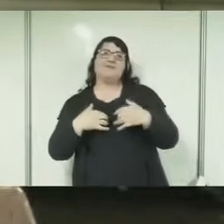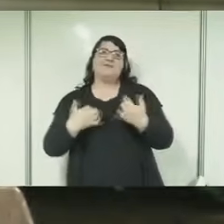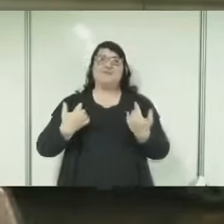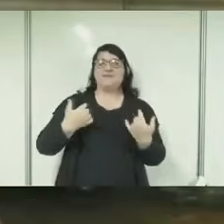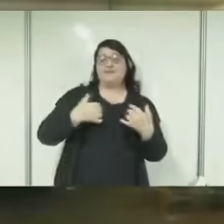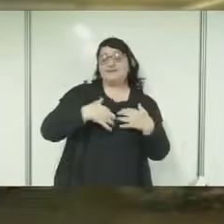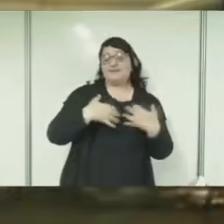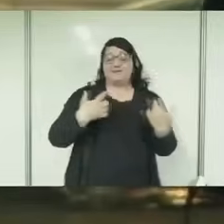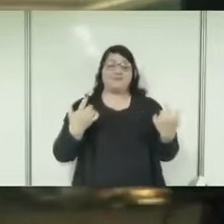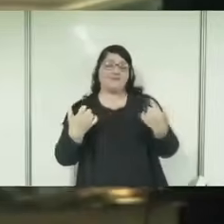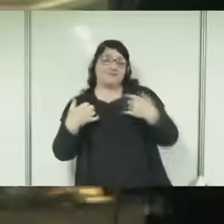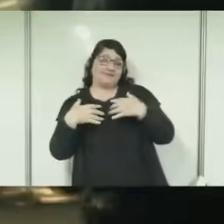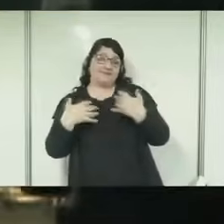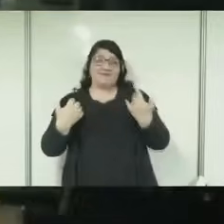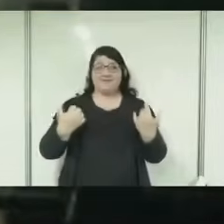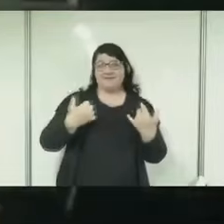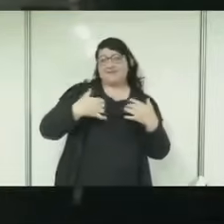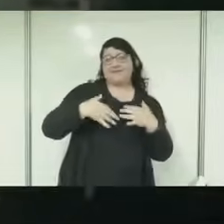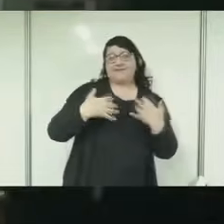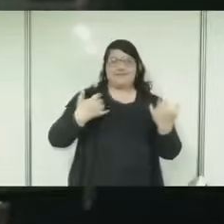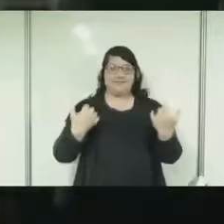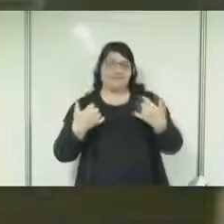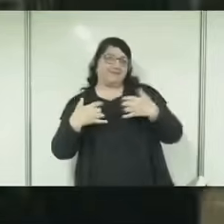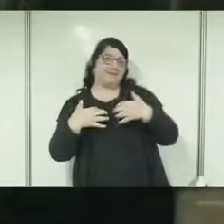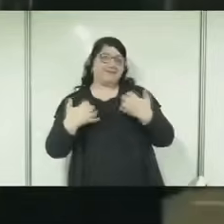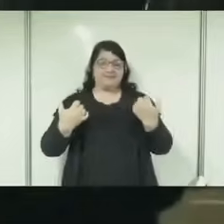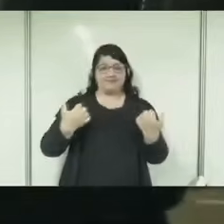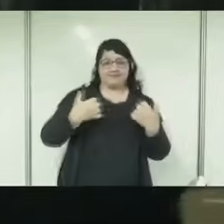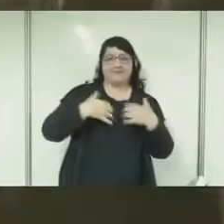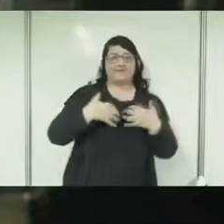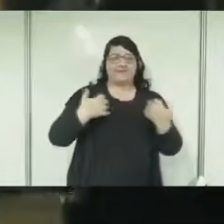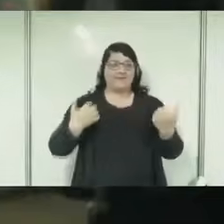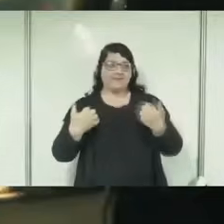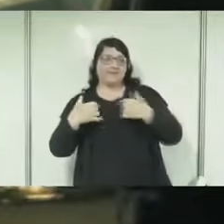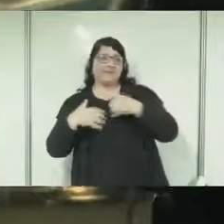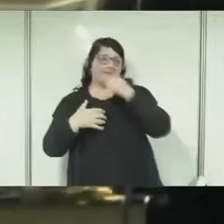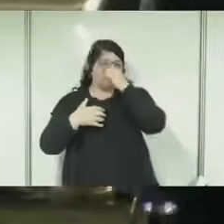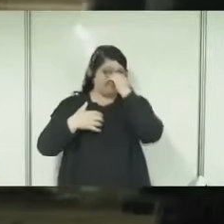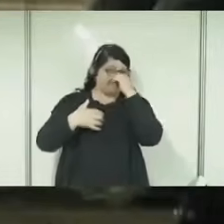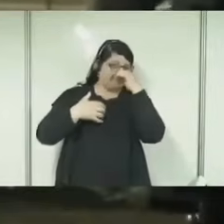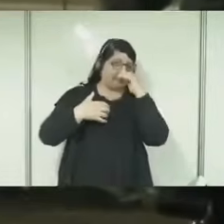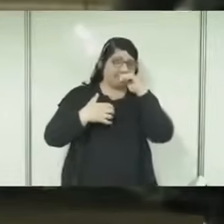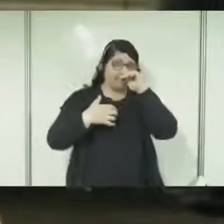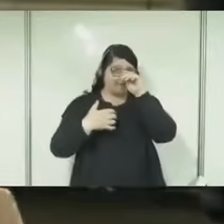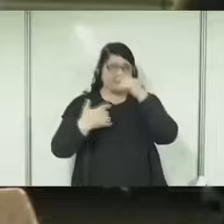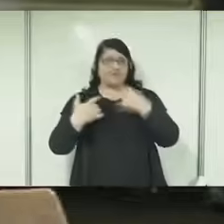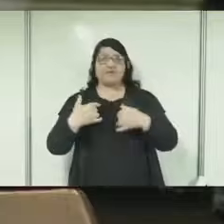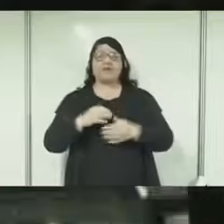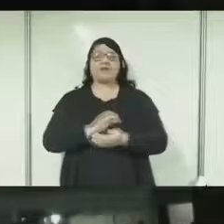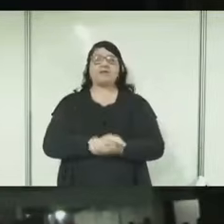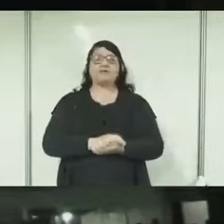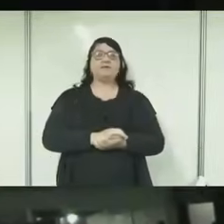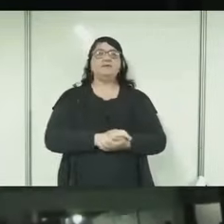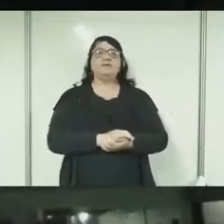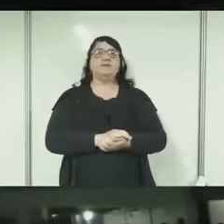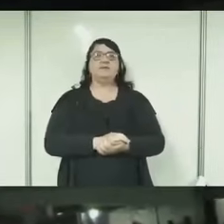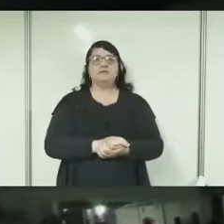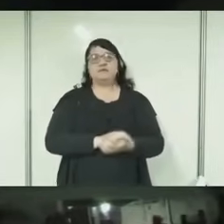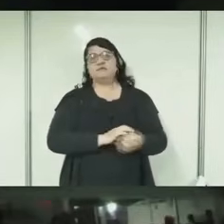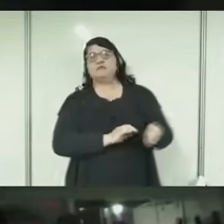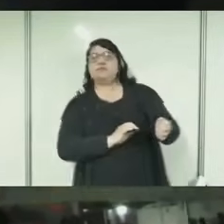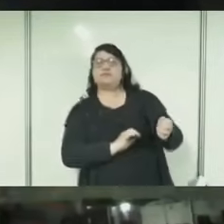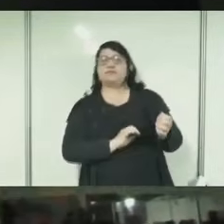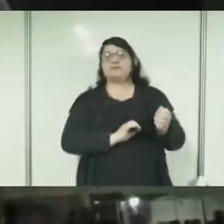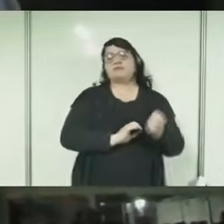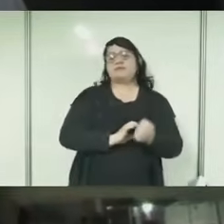lauê, lauê, lauê, lauê, lauê, lauê. Mais uma vez!